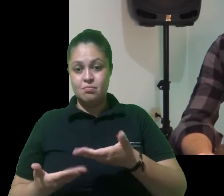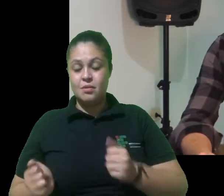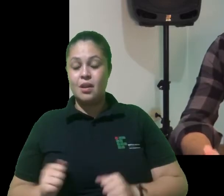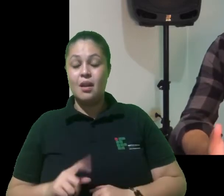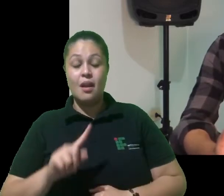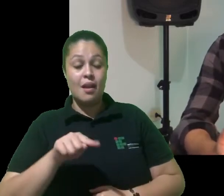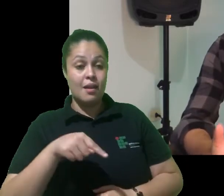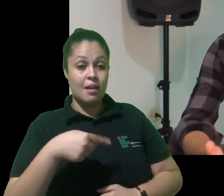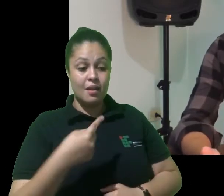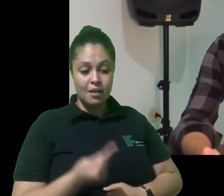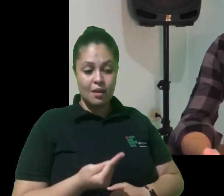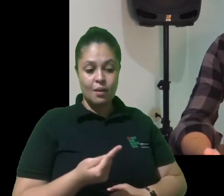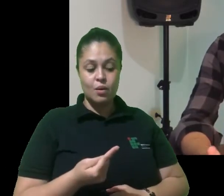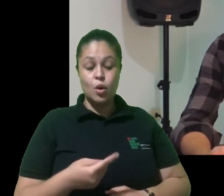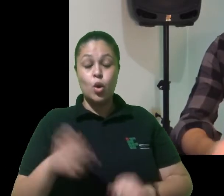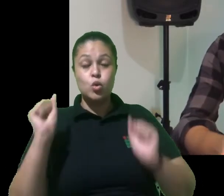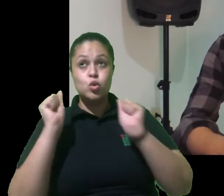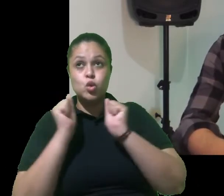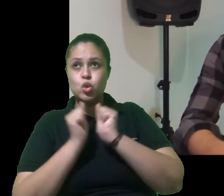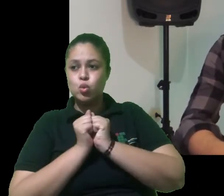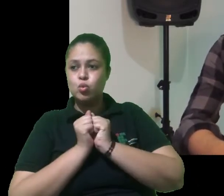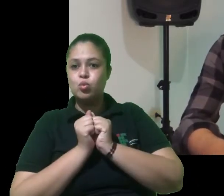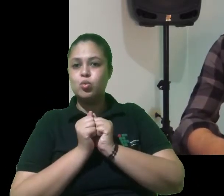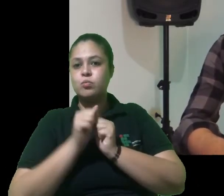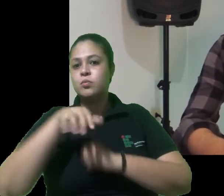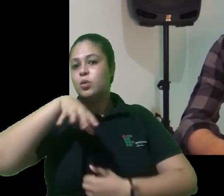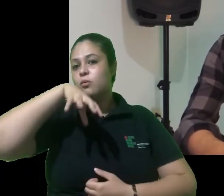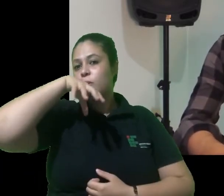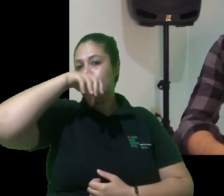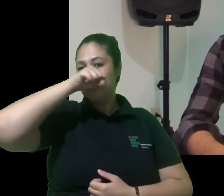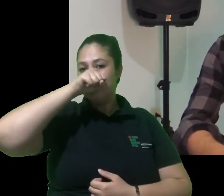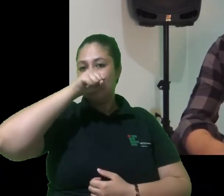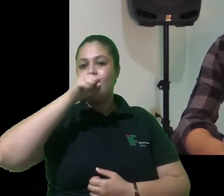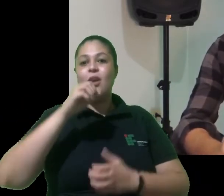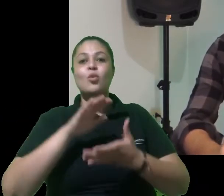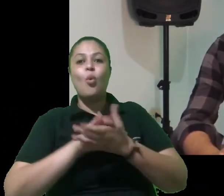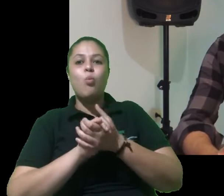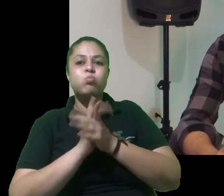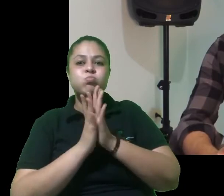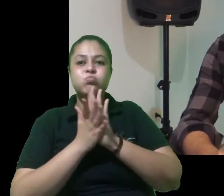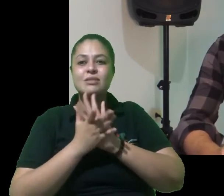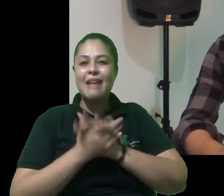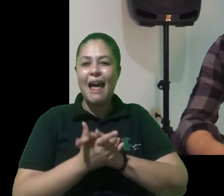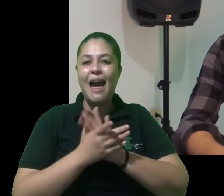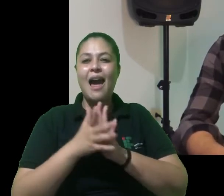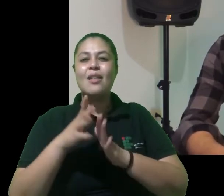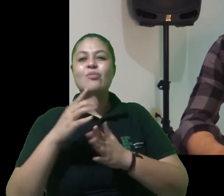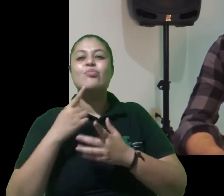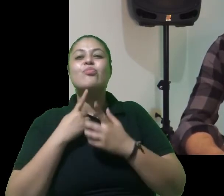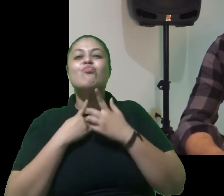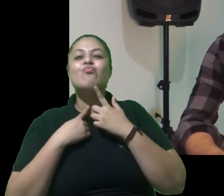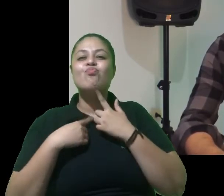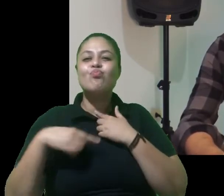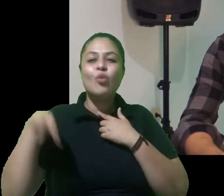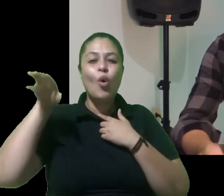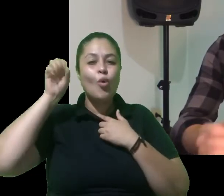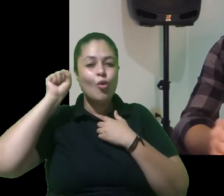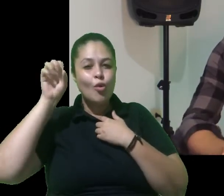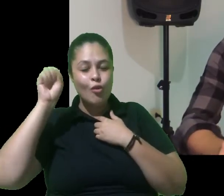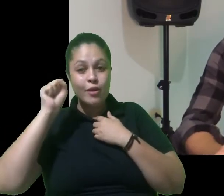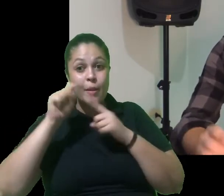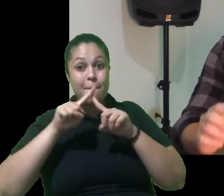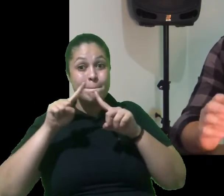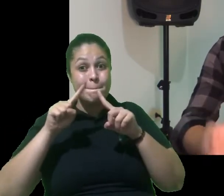paisagem. A partir de então, através do olfato, do tato, da audição, do paladar,